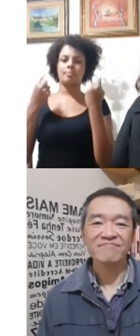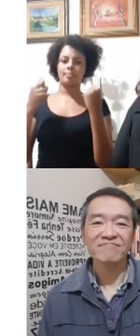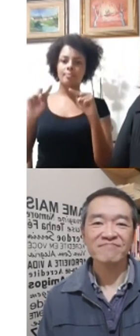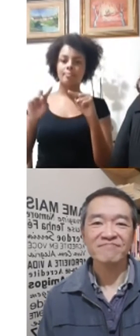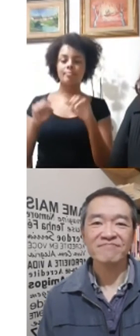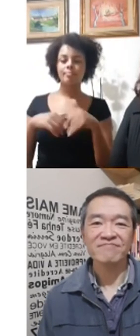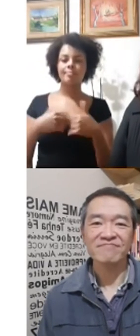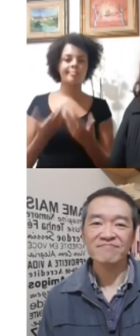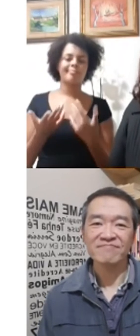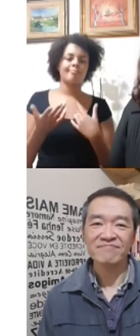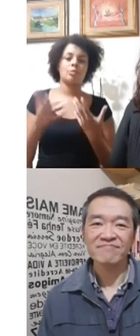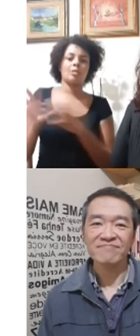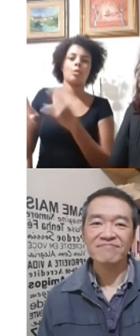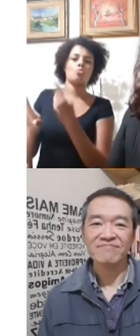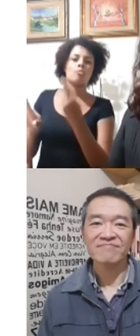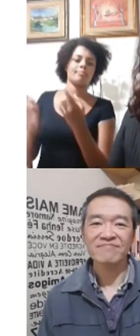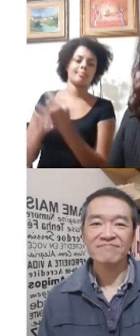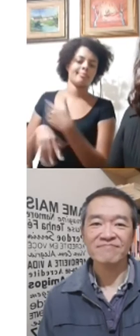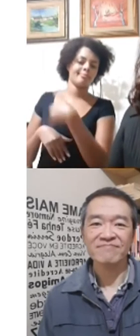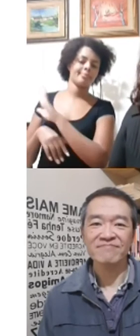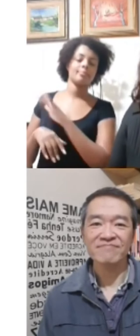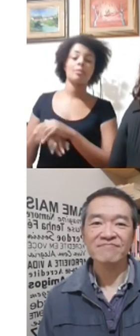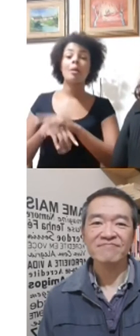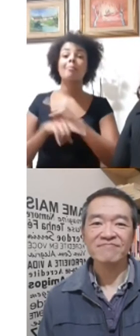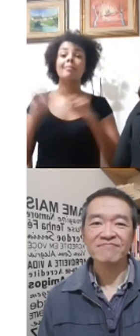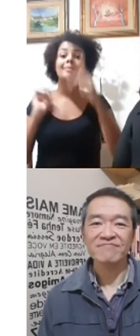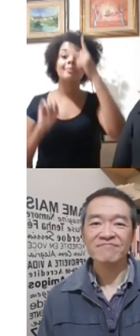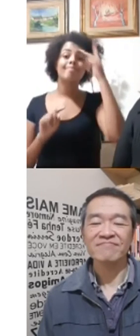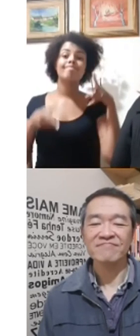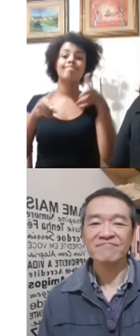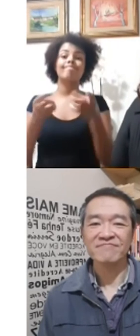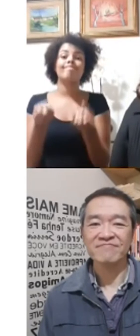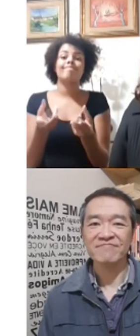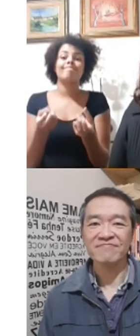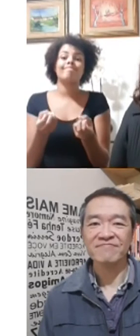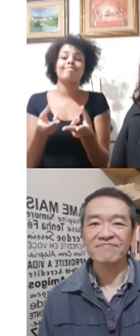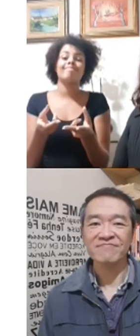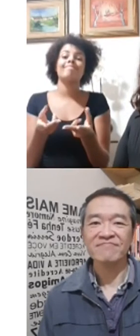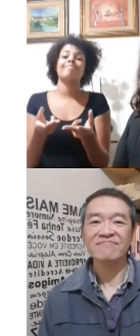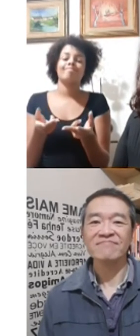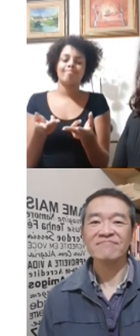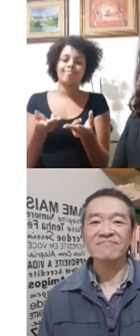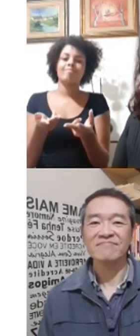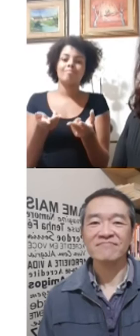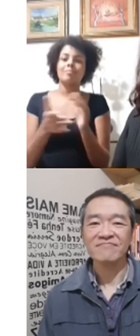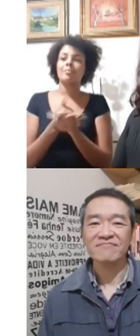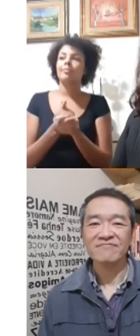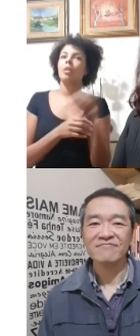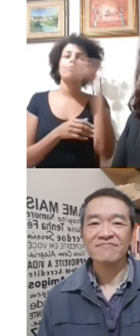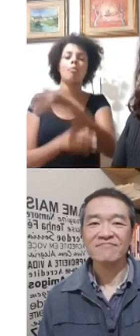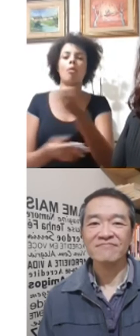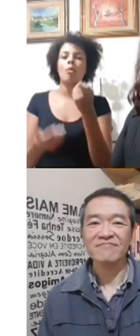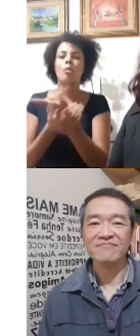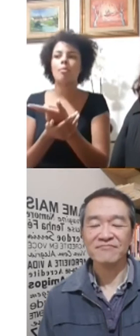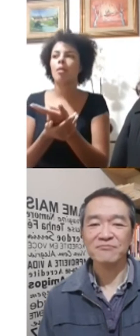e aí pronto, não vamos usar, mas aí isso entrou no mercado, e aí todo lugar que você vai para comprar louça,